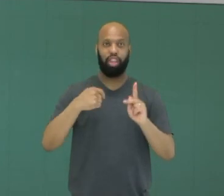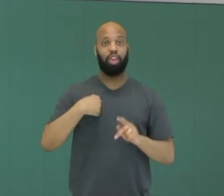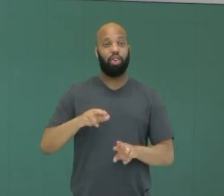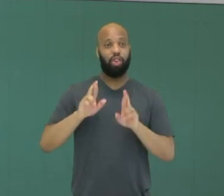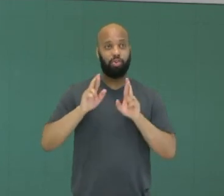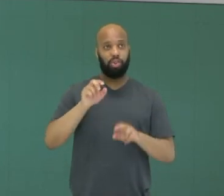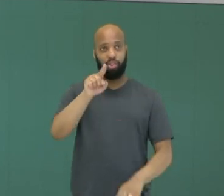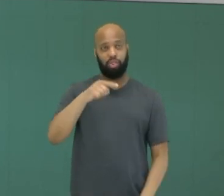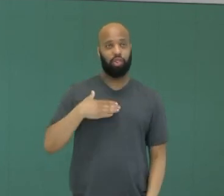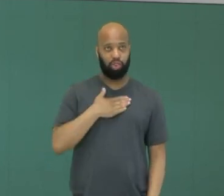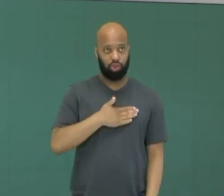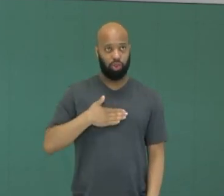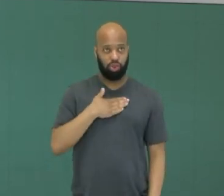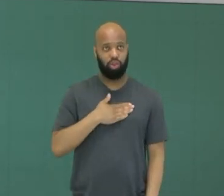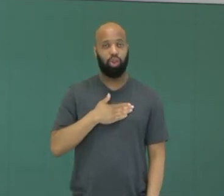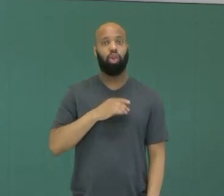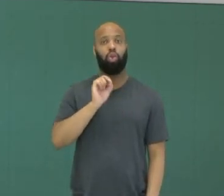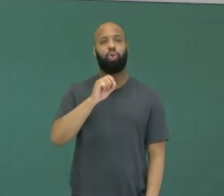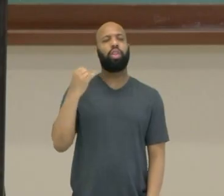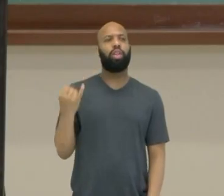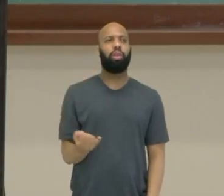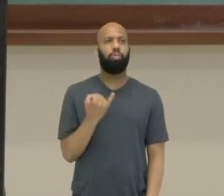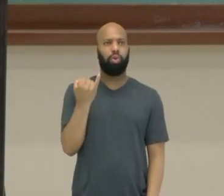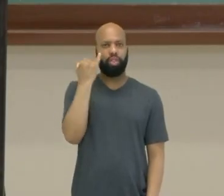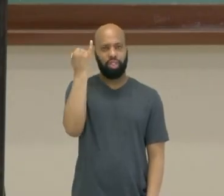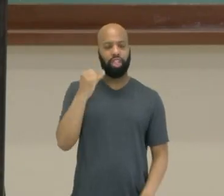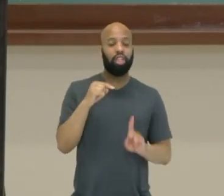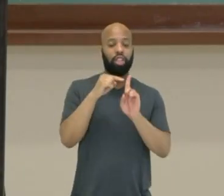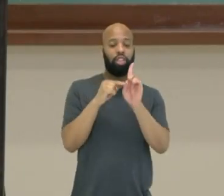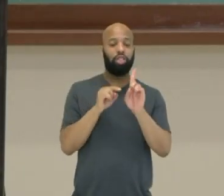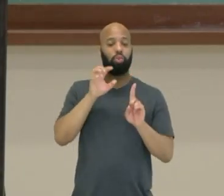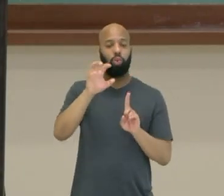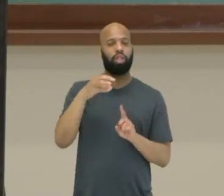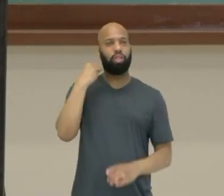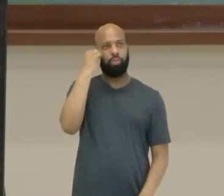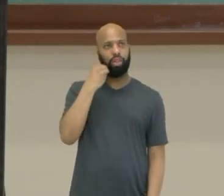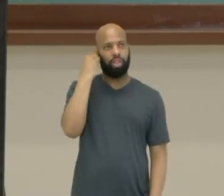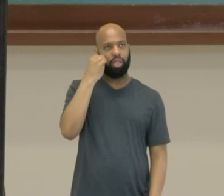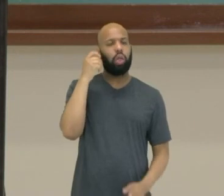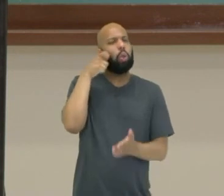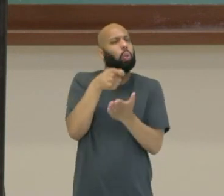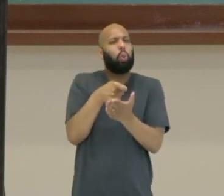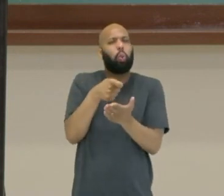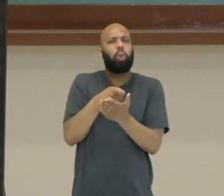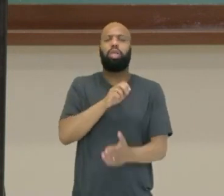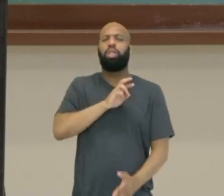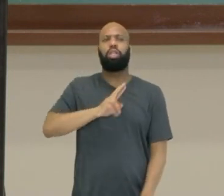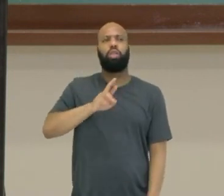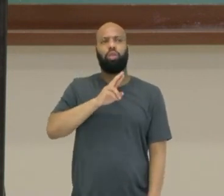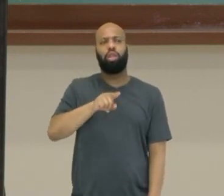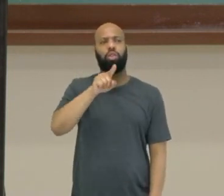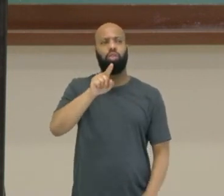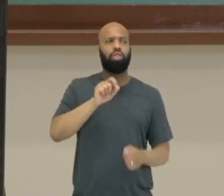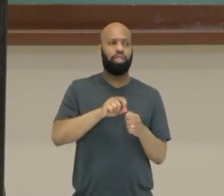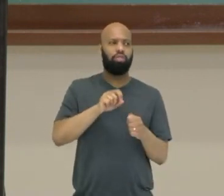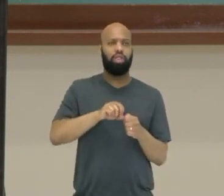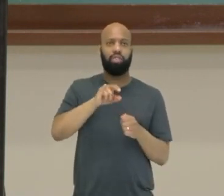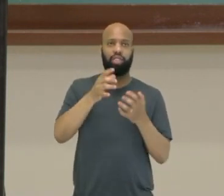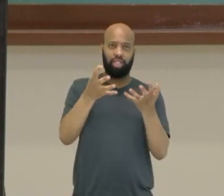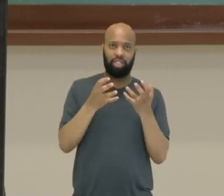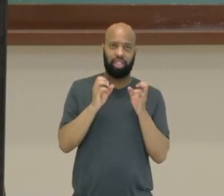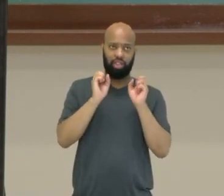vocês tenham gostado e lembrando que esse tipo de experimento não é obrigatório. Você faz se